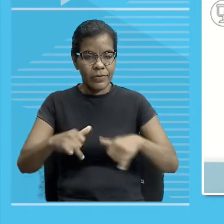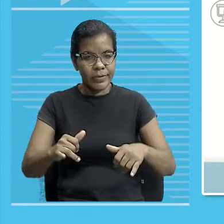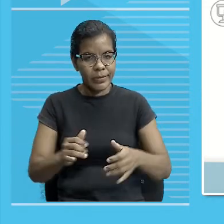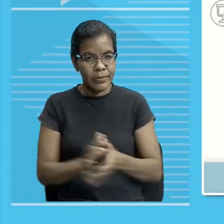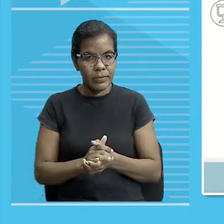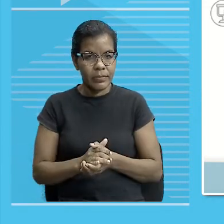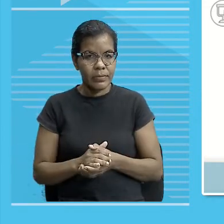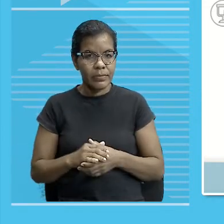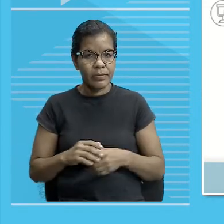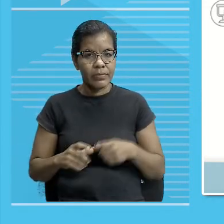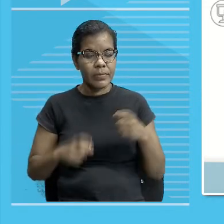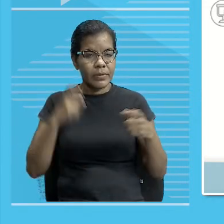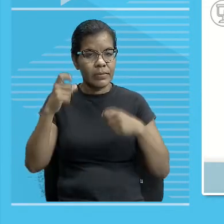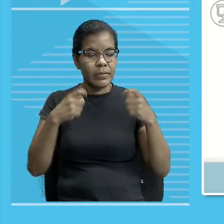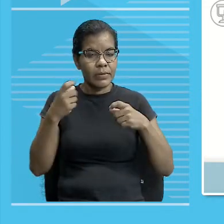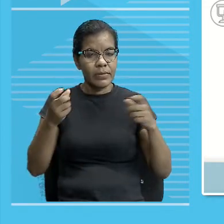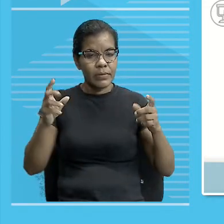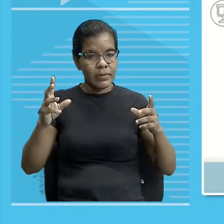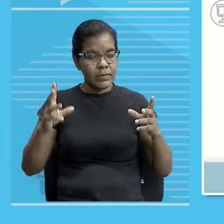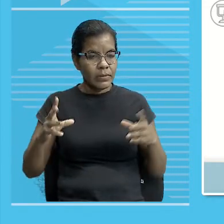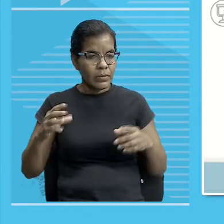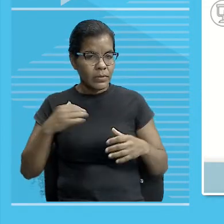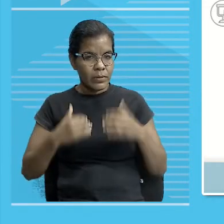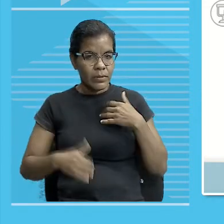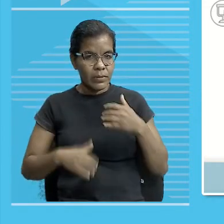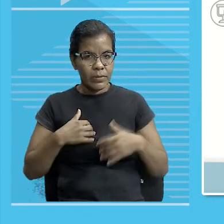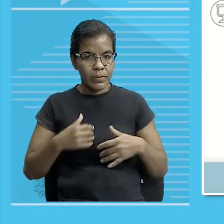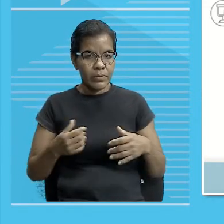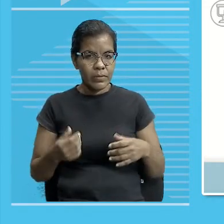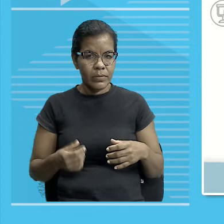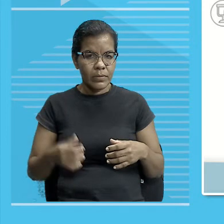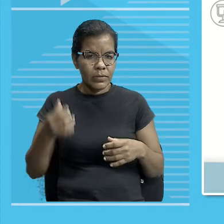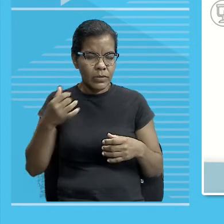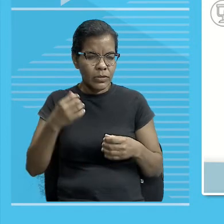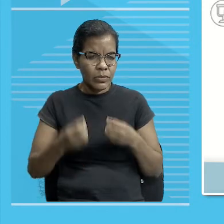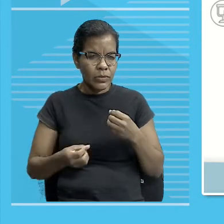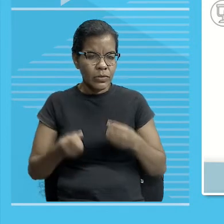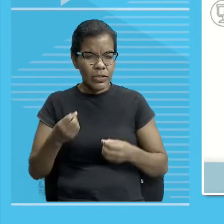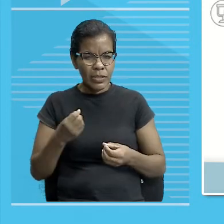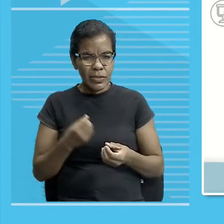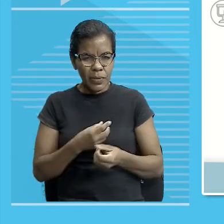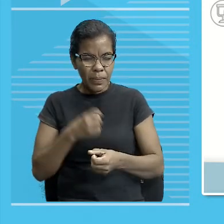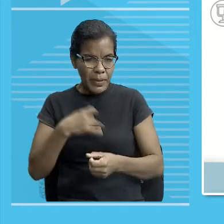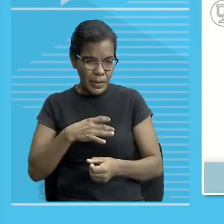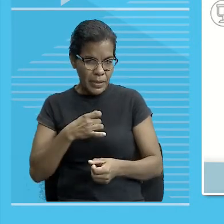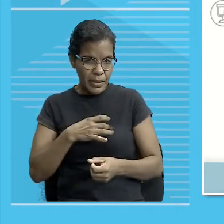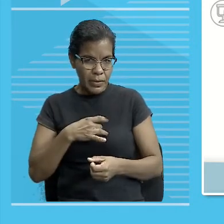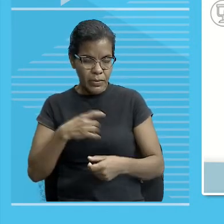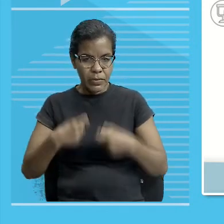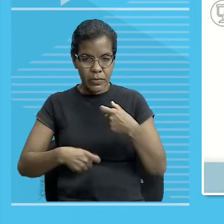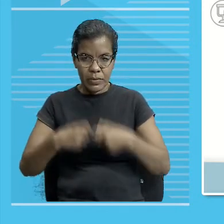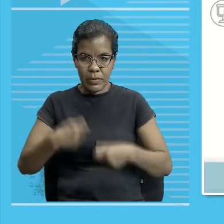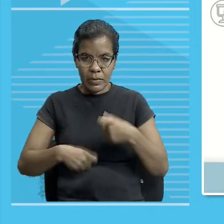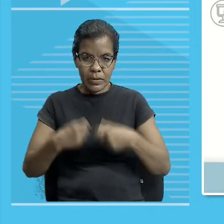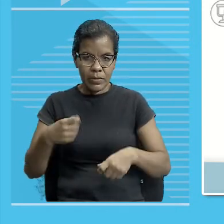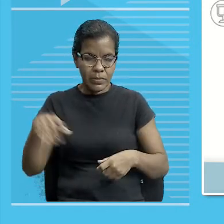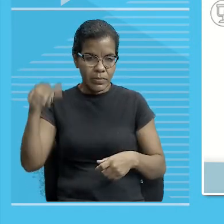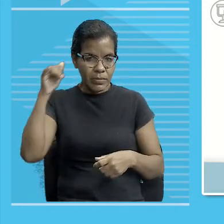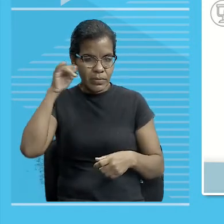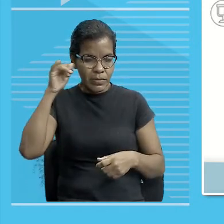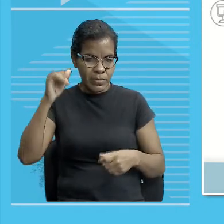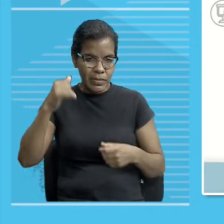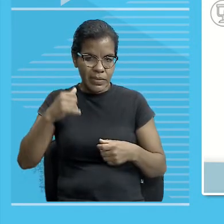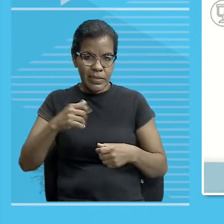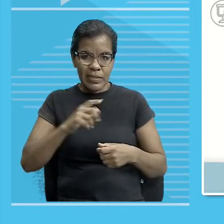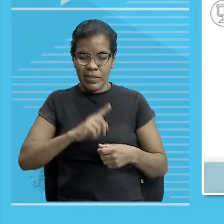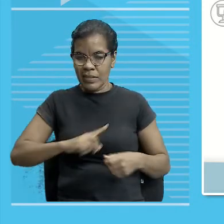a respeito de seu corpo e dos riscos do sexo sem proteção. A contracepção, por exemplo, é um